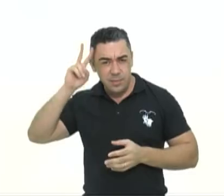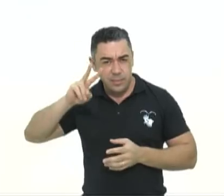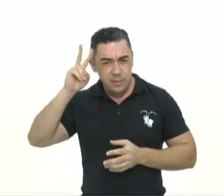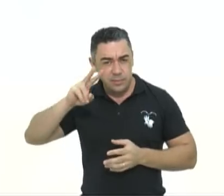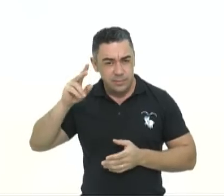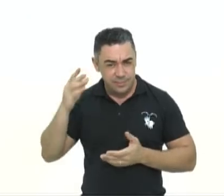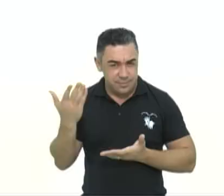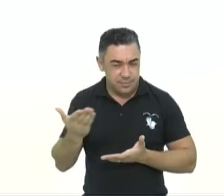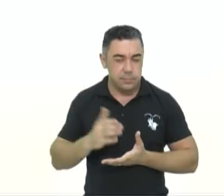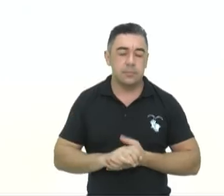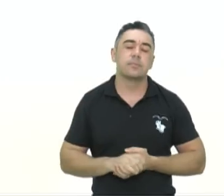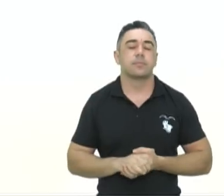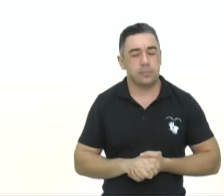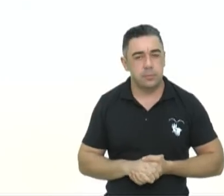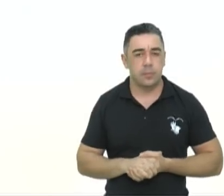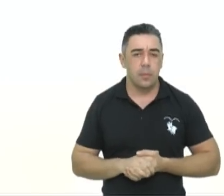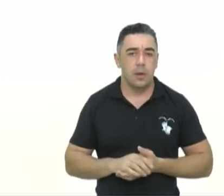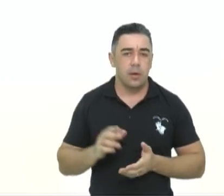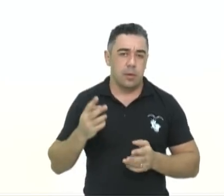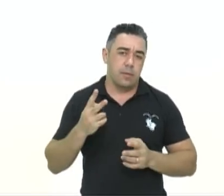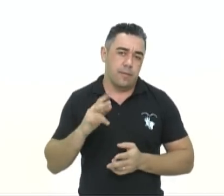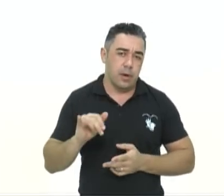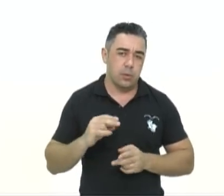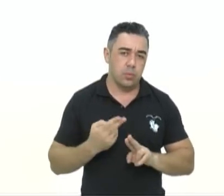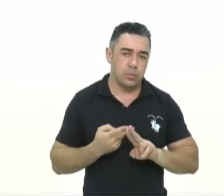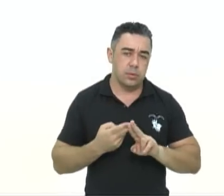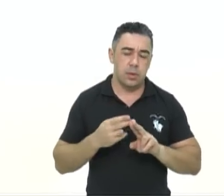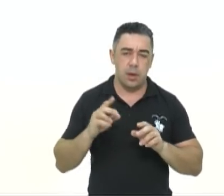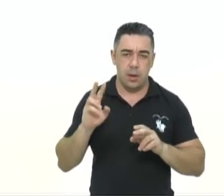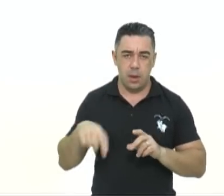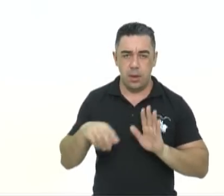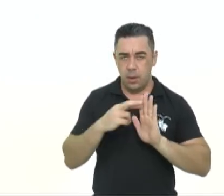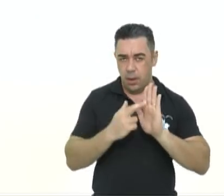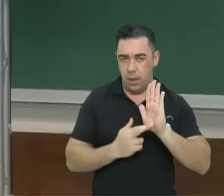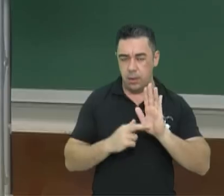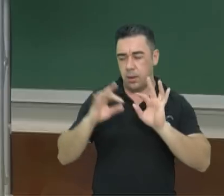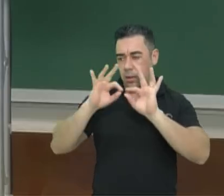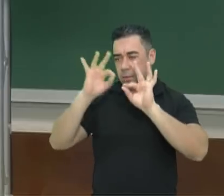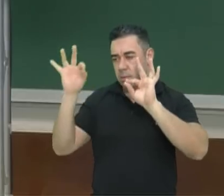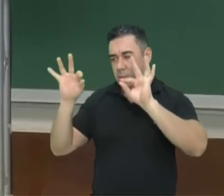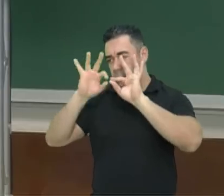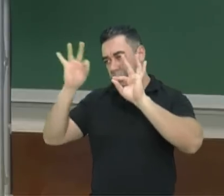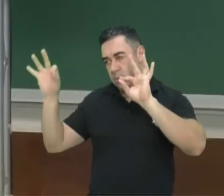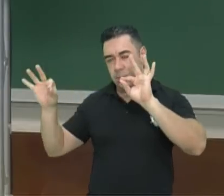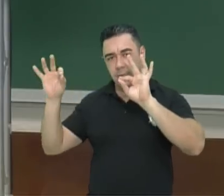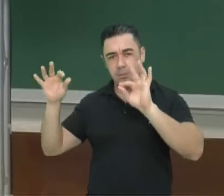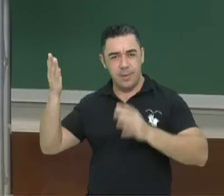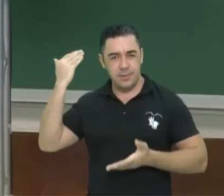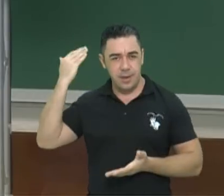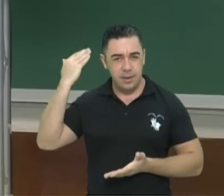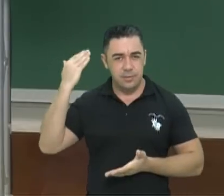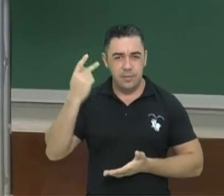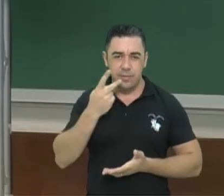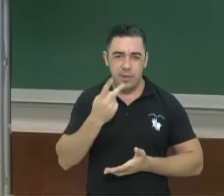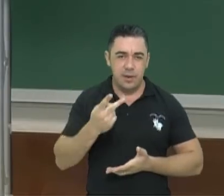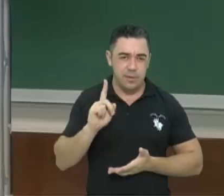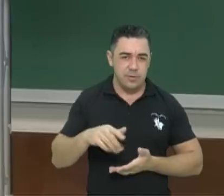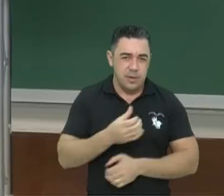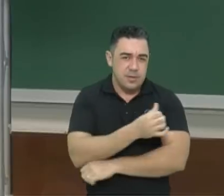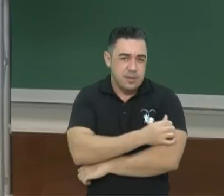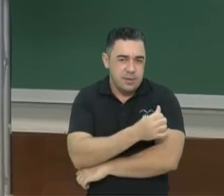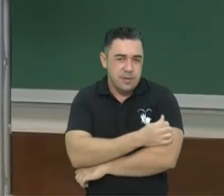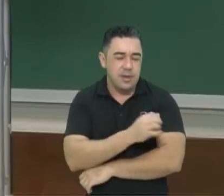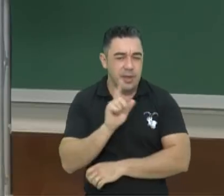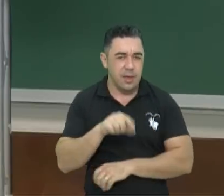gente faz? Né? A gente vai usar aquele termo, né, antigo lá que a gente, lá desde o sexto ano, a nossa